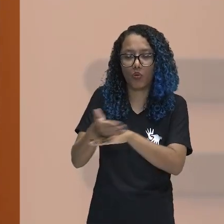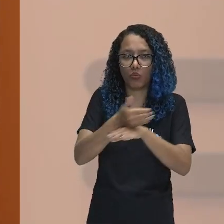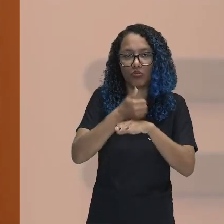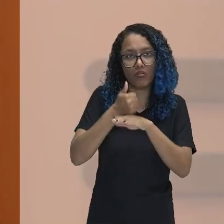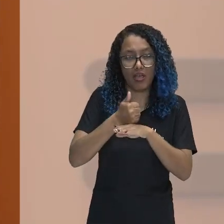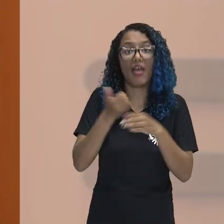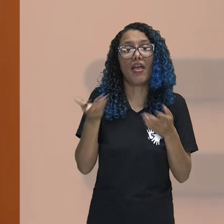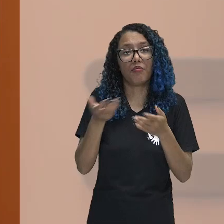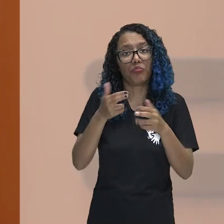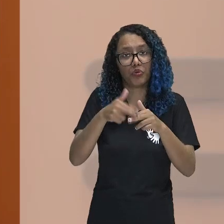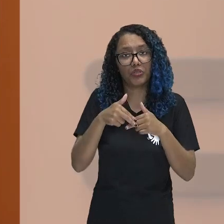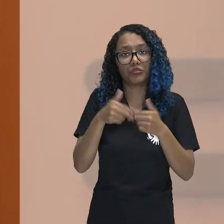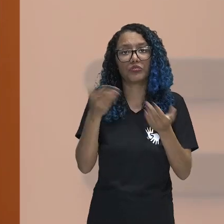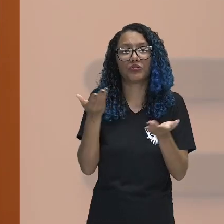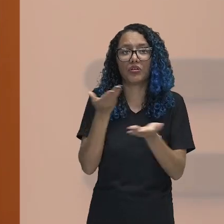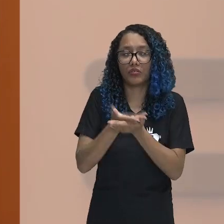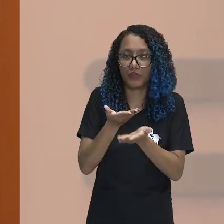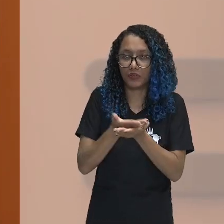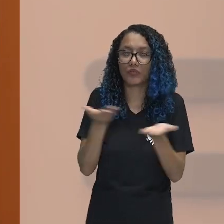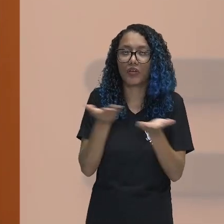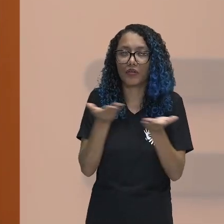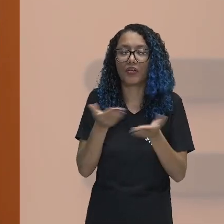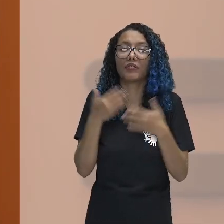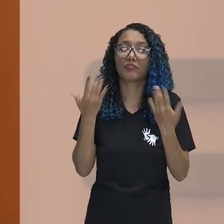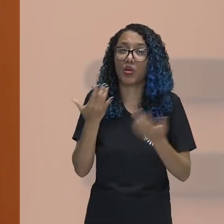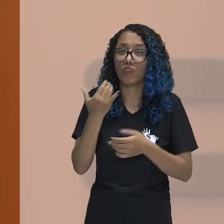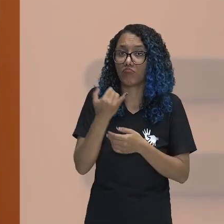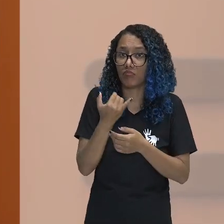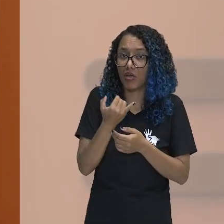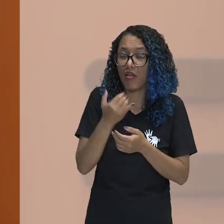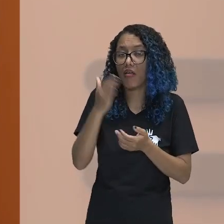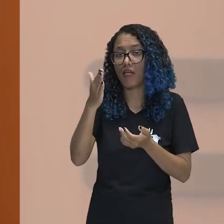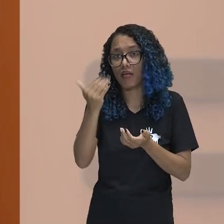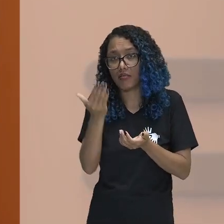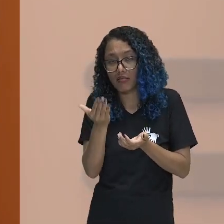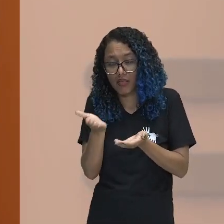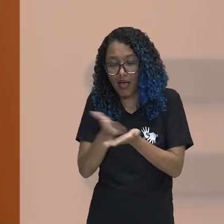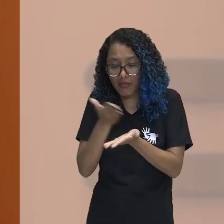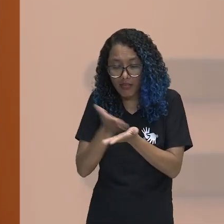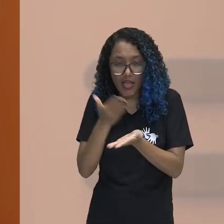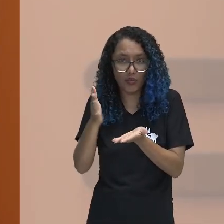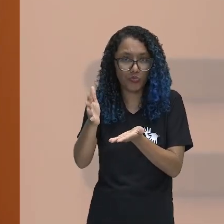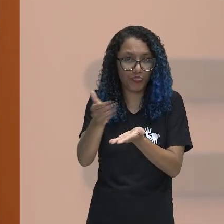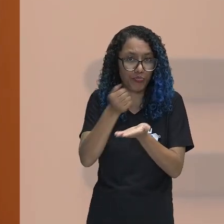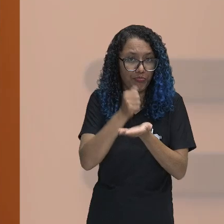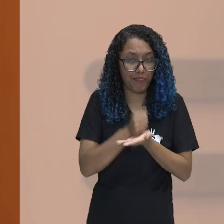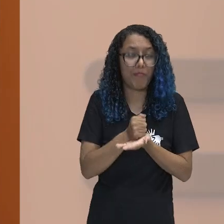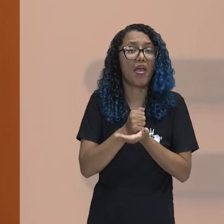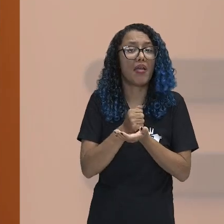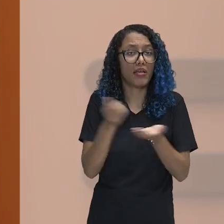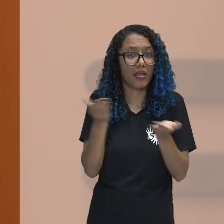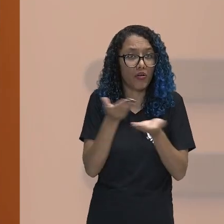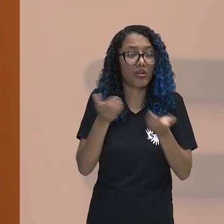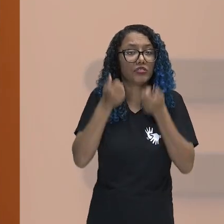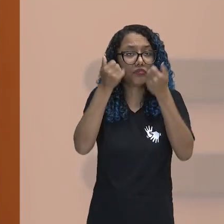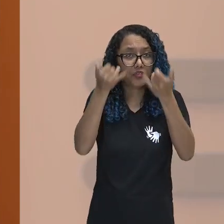tá bom, gente? Então, galera, peguem o seu caderno, façam anotações, que a gente vai começar a falar, primeiramente,